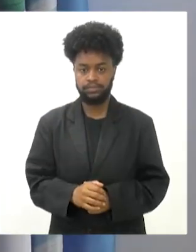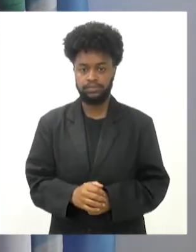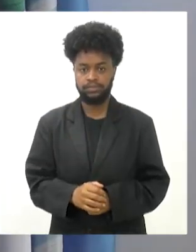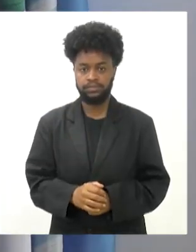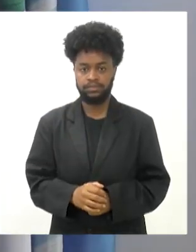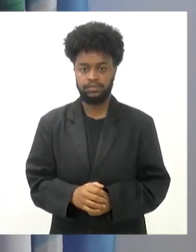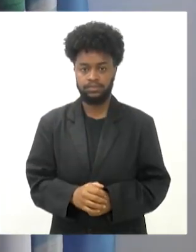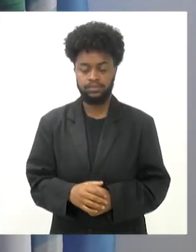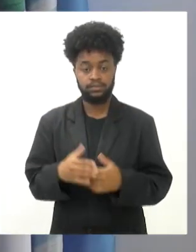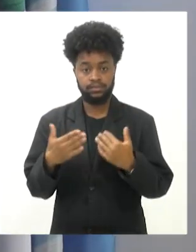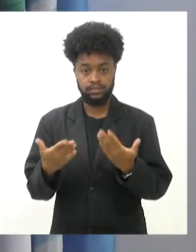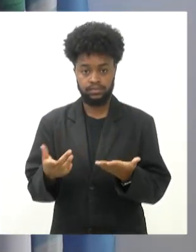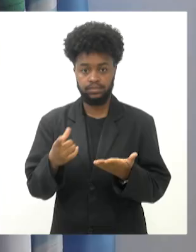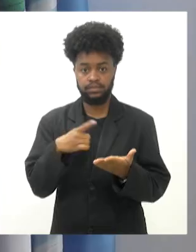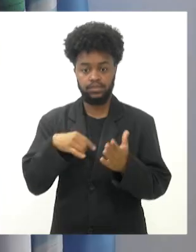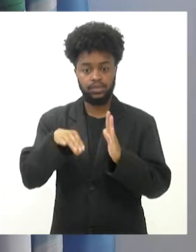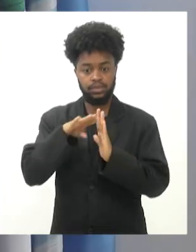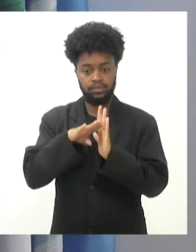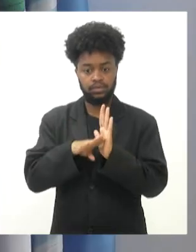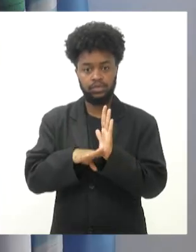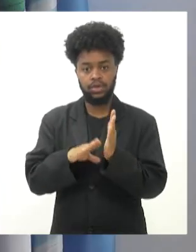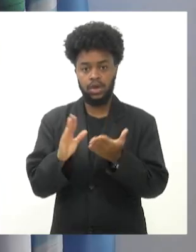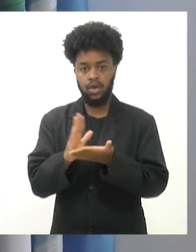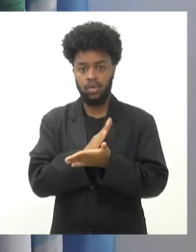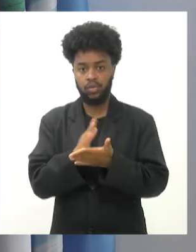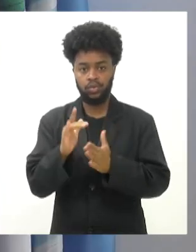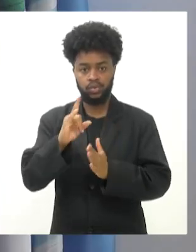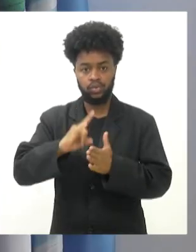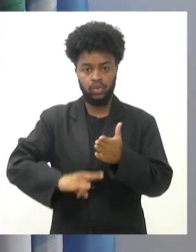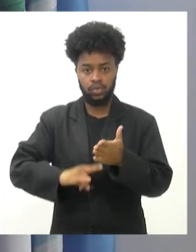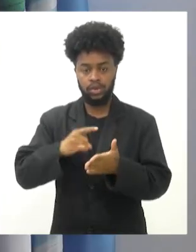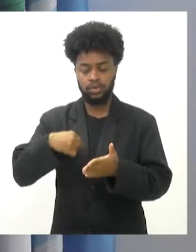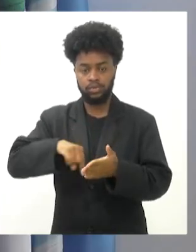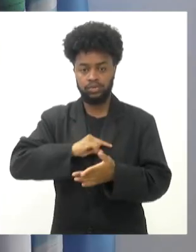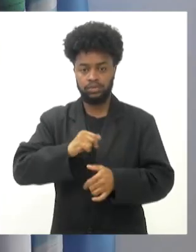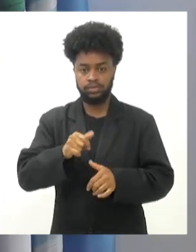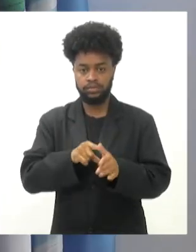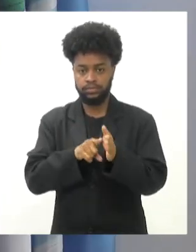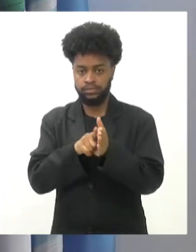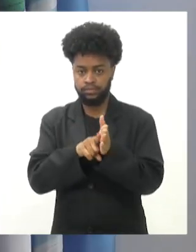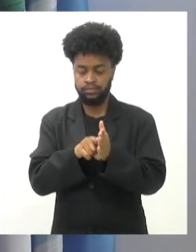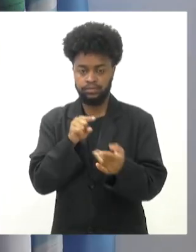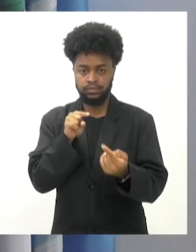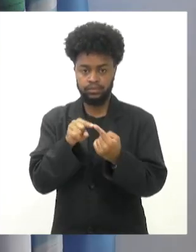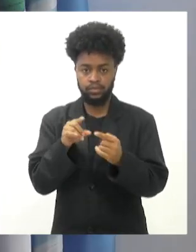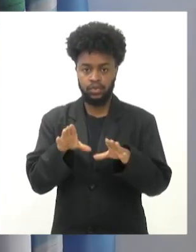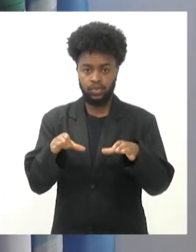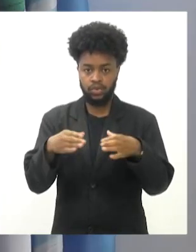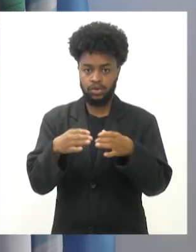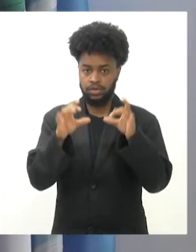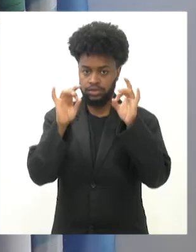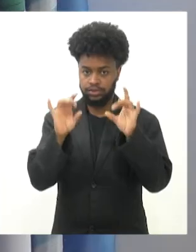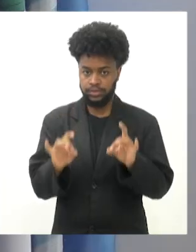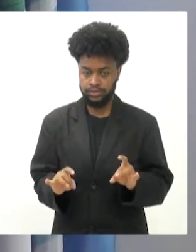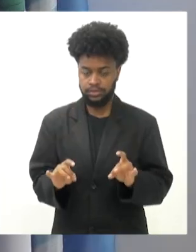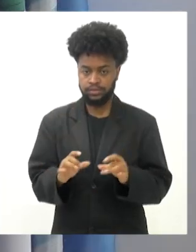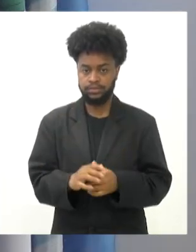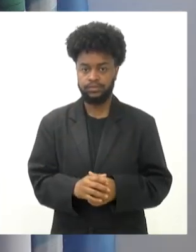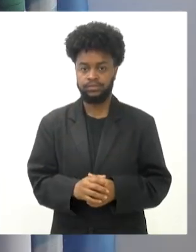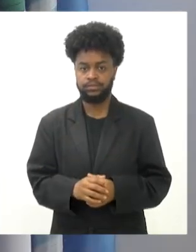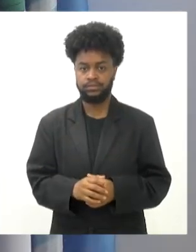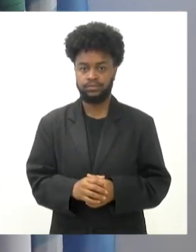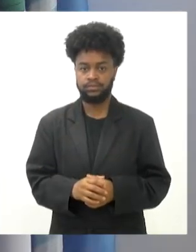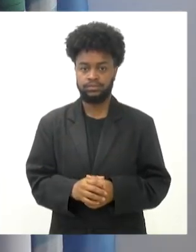Então, são alguns documentos que nós levantamos por ocasião da comissão especial,